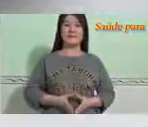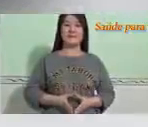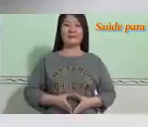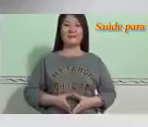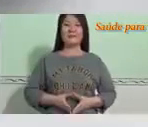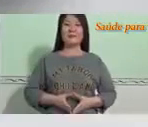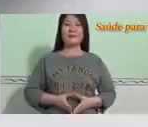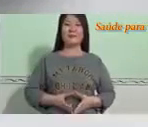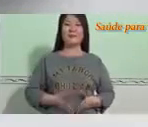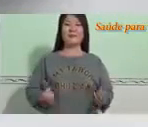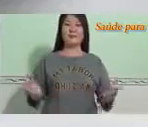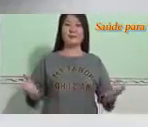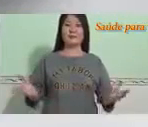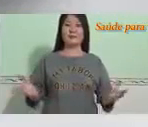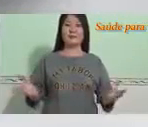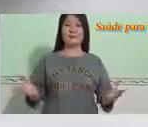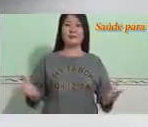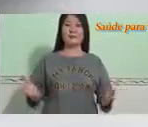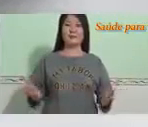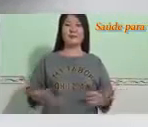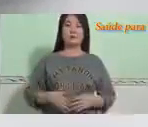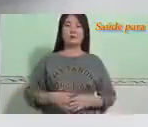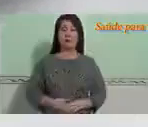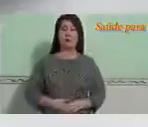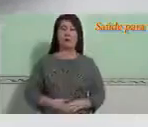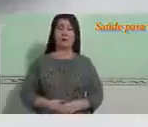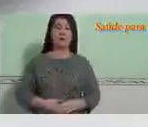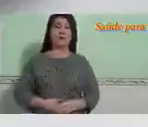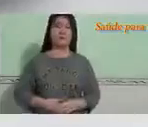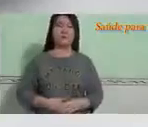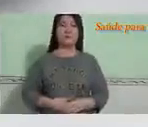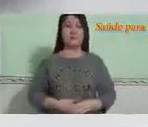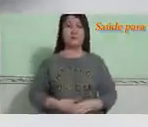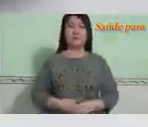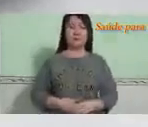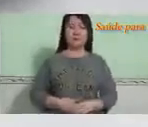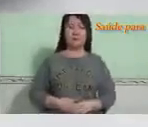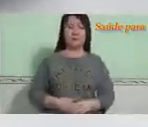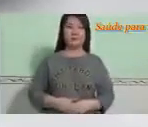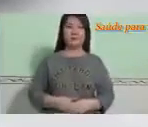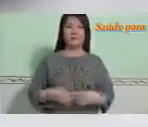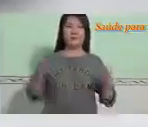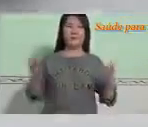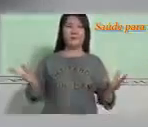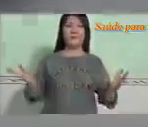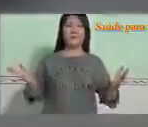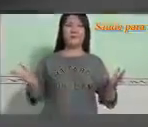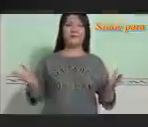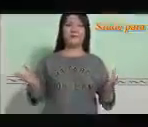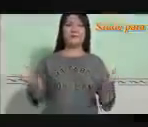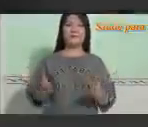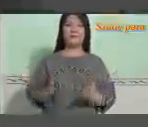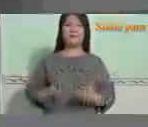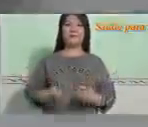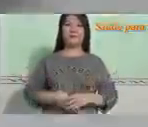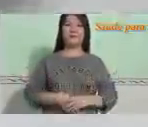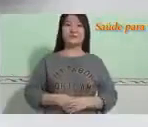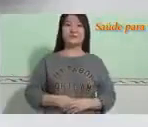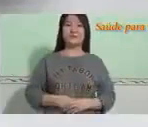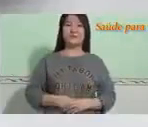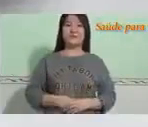Caso a dor seja muito intensa e impeça a respiração em ocas ou esteja suspeitada de fratura, é muito importante